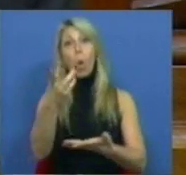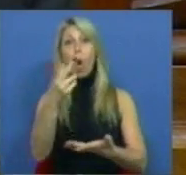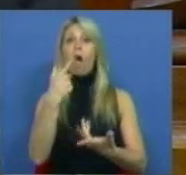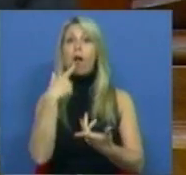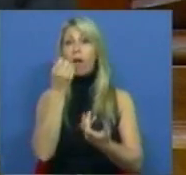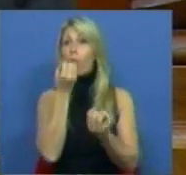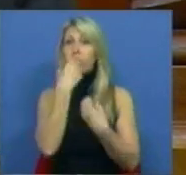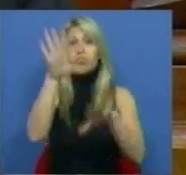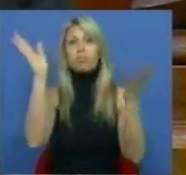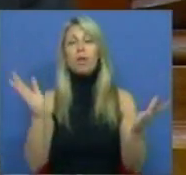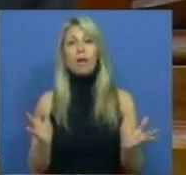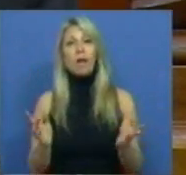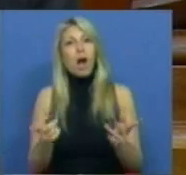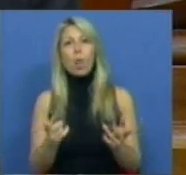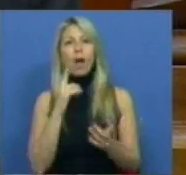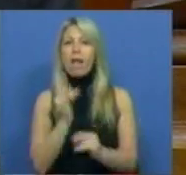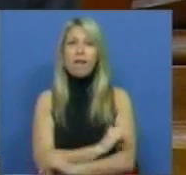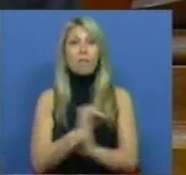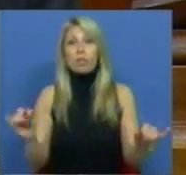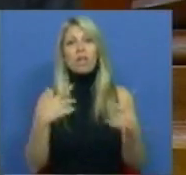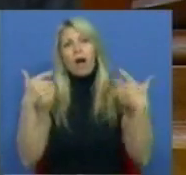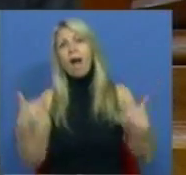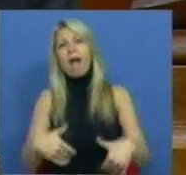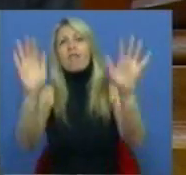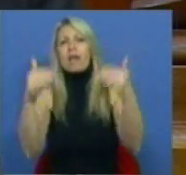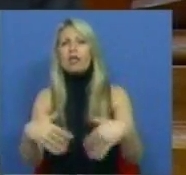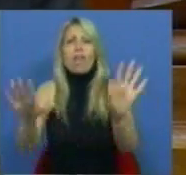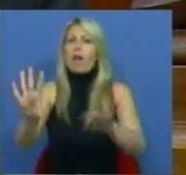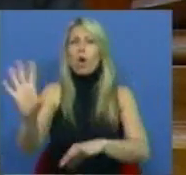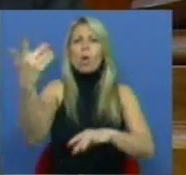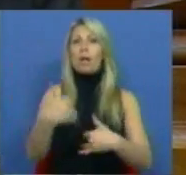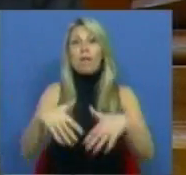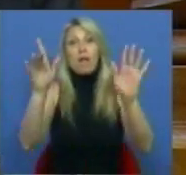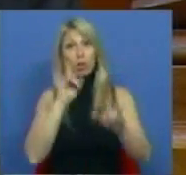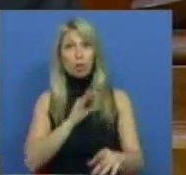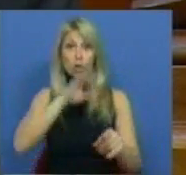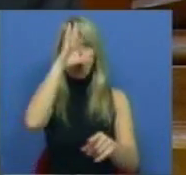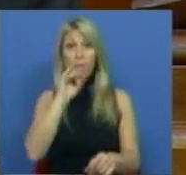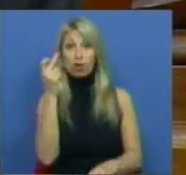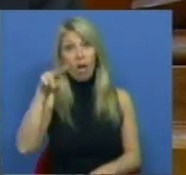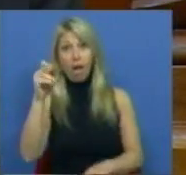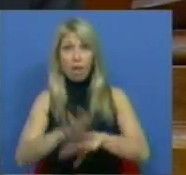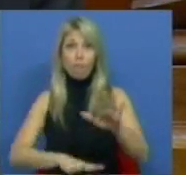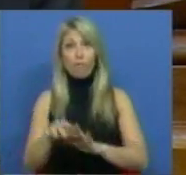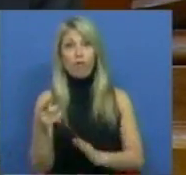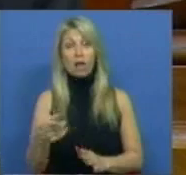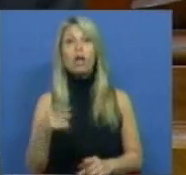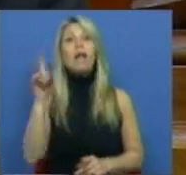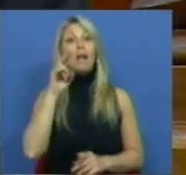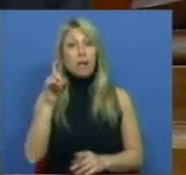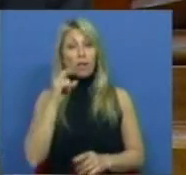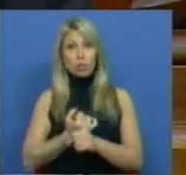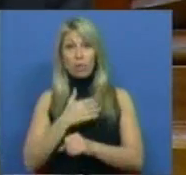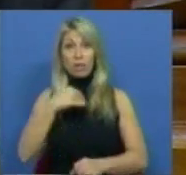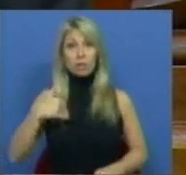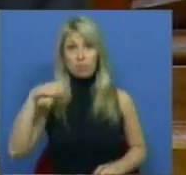sustentável é o laissez-faire, laissez-passer da Sra. Ministra Ana Jorge. Em defesa do Serviço Nacional de Saúde, está na hora de passar